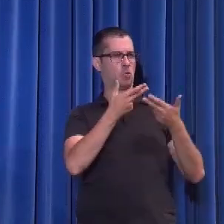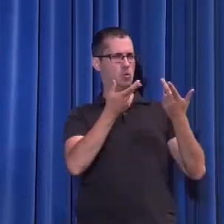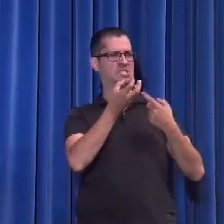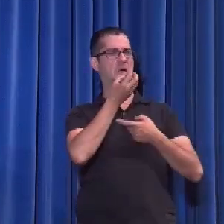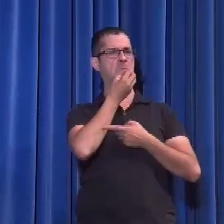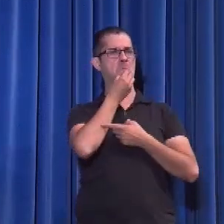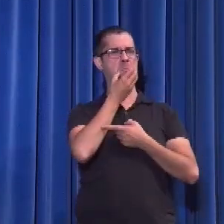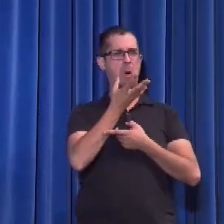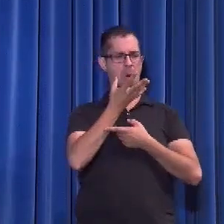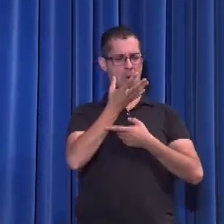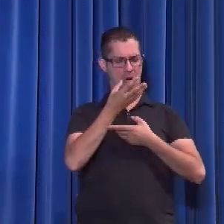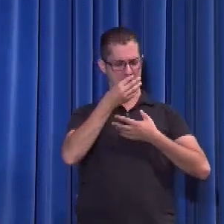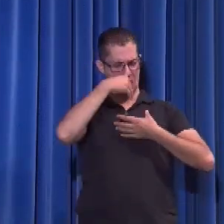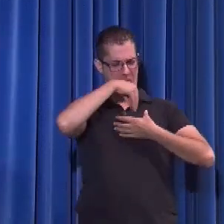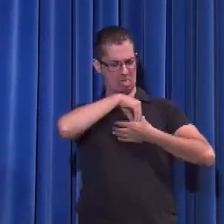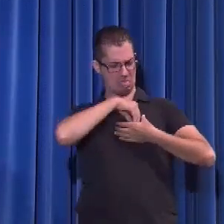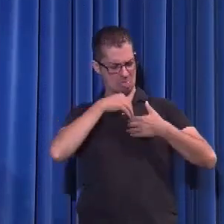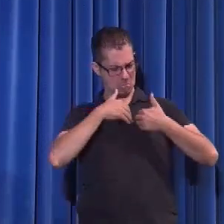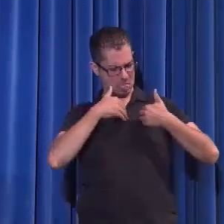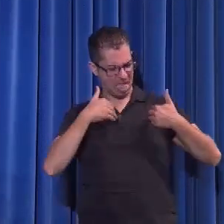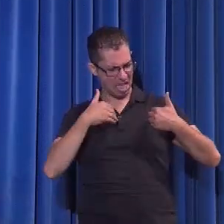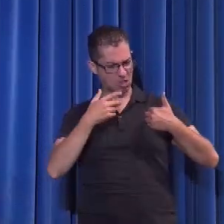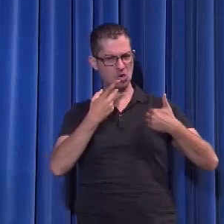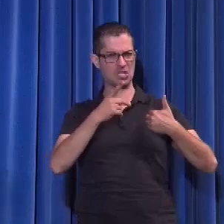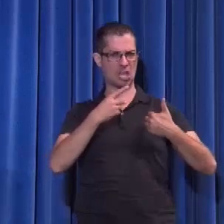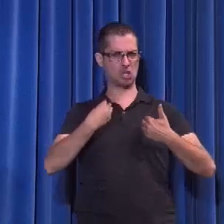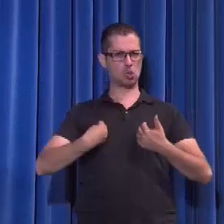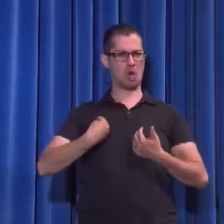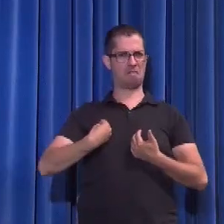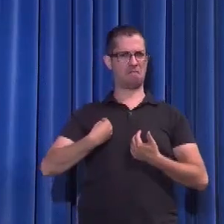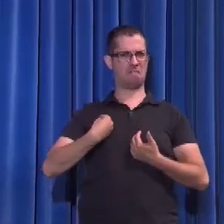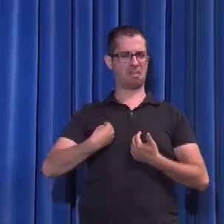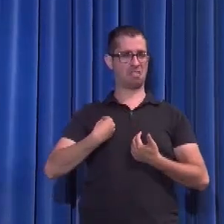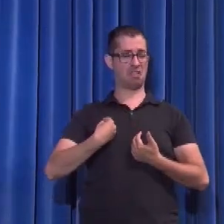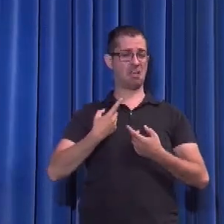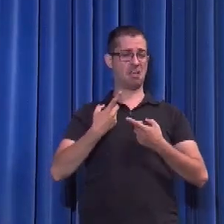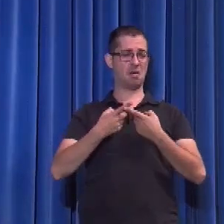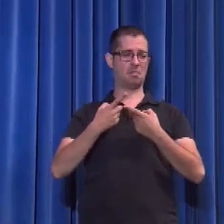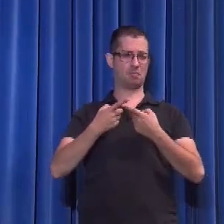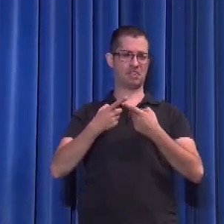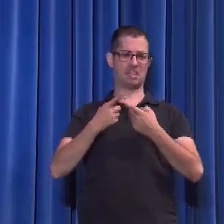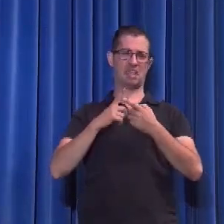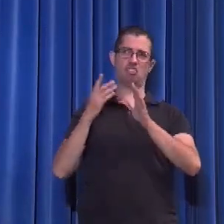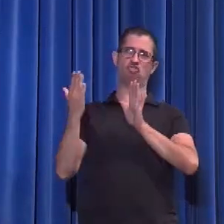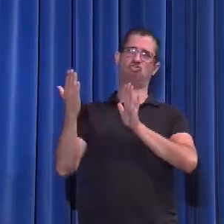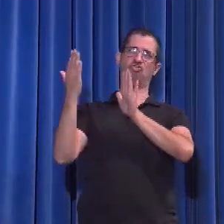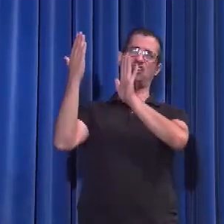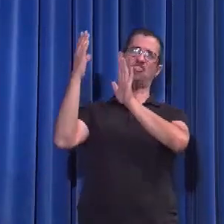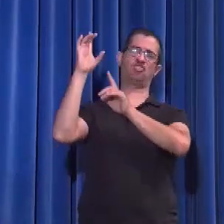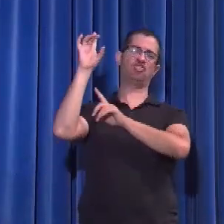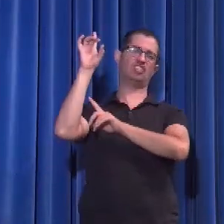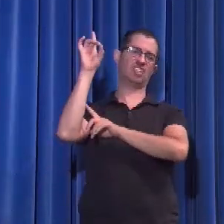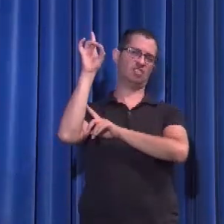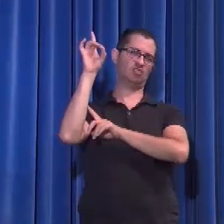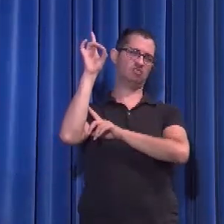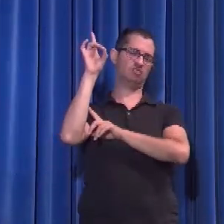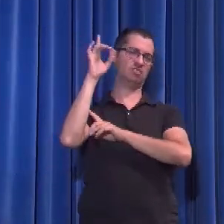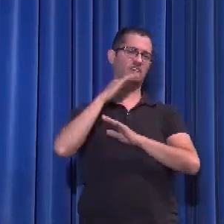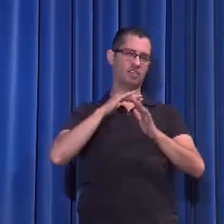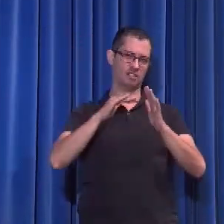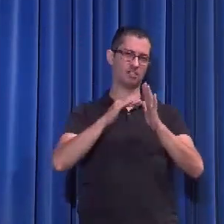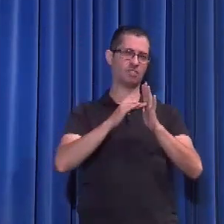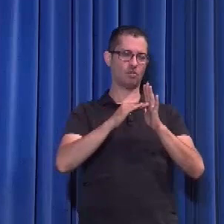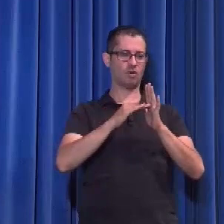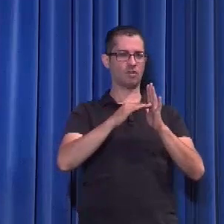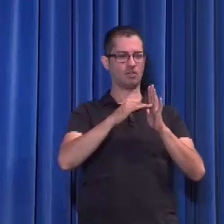em essência na sua moral diante de Deus. Porque diante de Deus todo ímpio é perverso, está